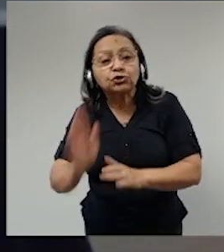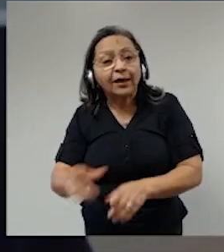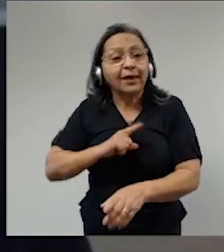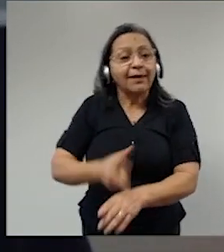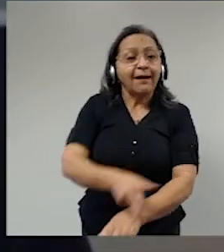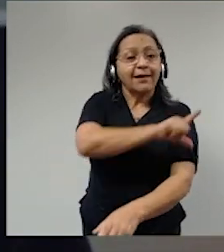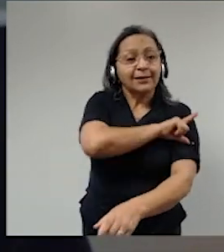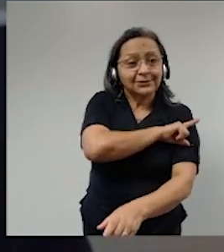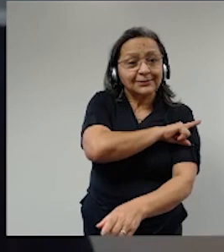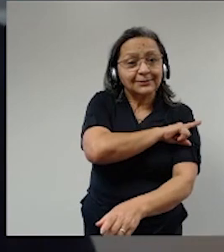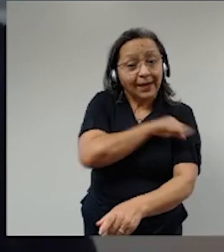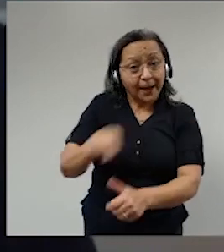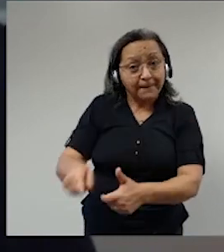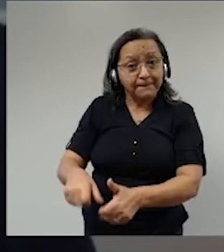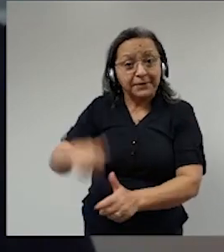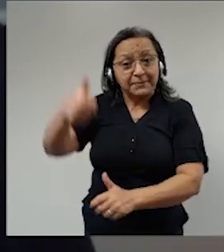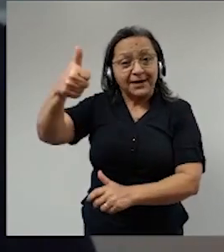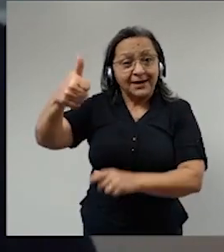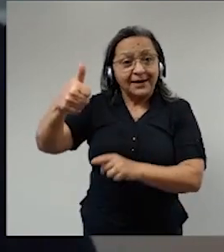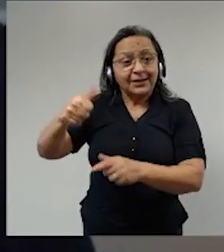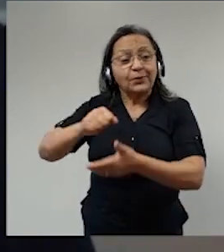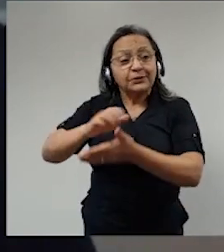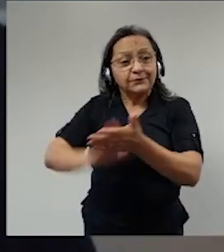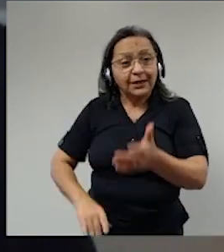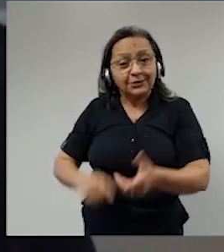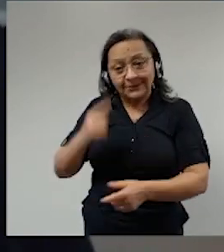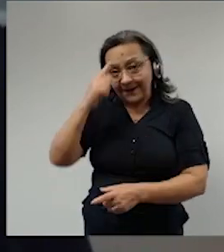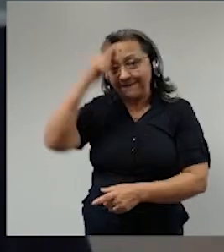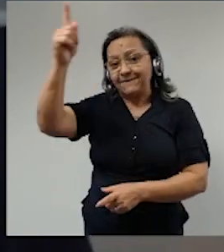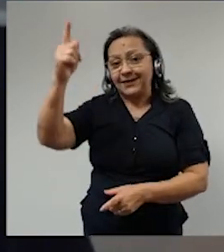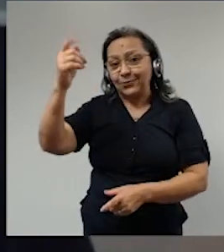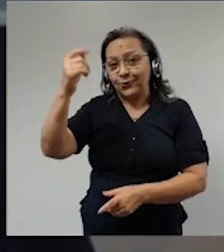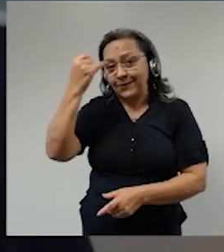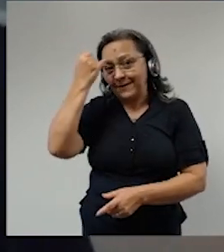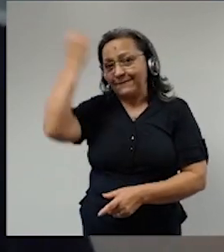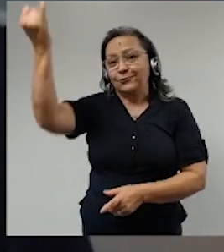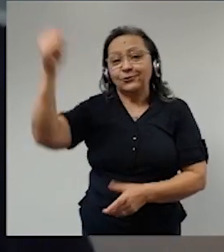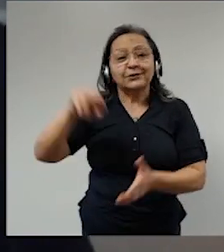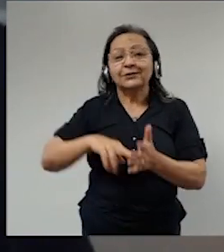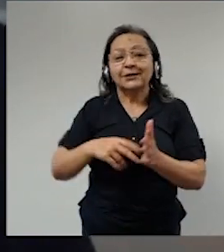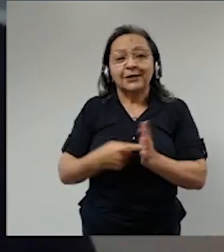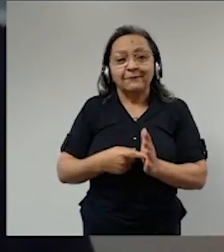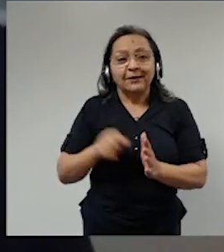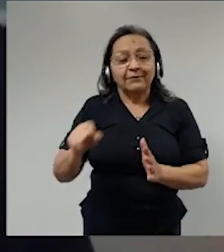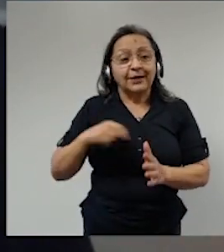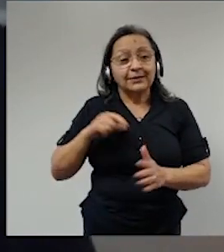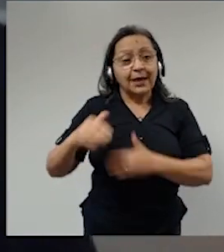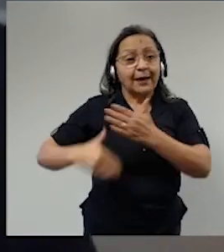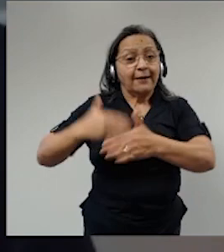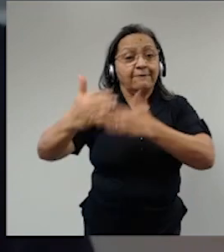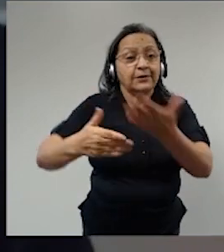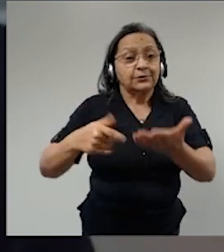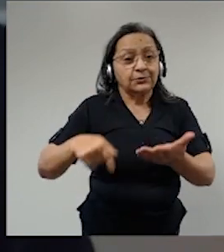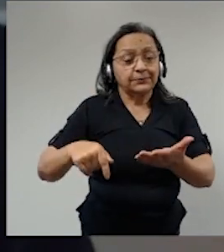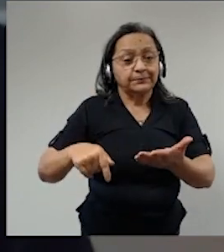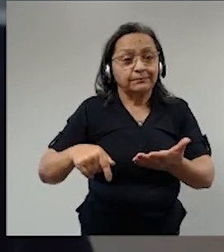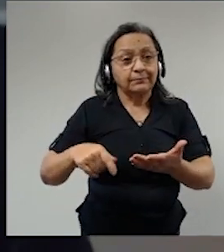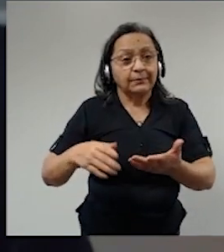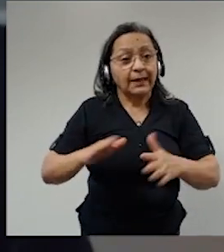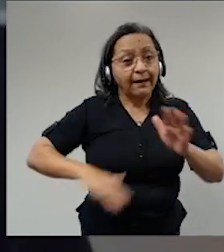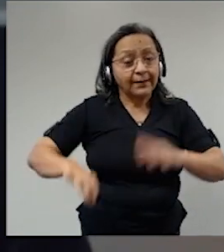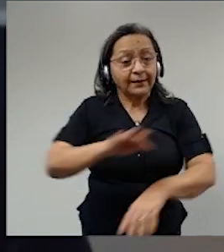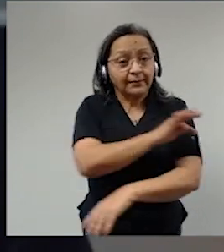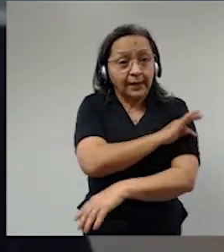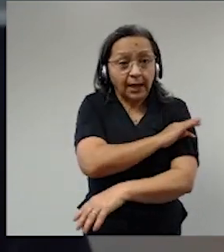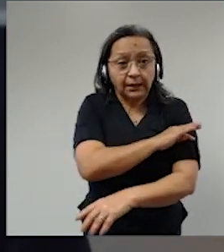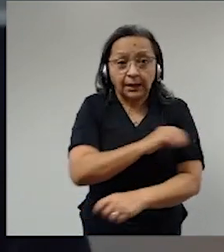ao estado da técnica, são a atividade inventiva, significa dizer que esse avanço em relação ao estado da técnica não pode